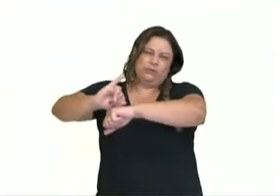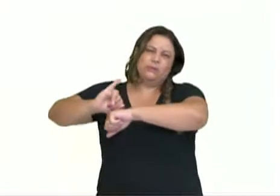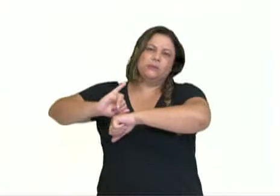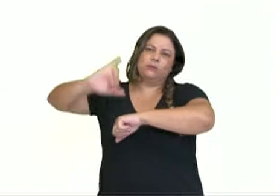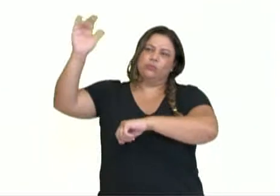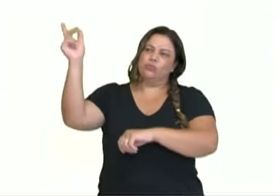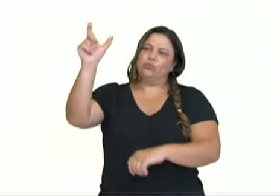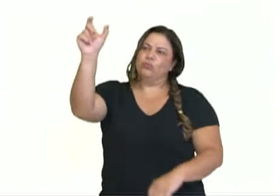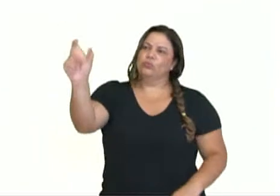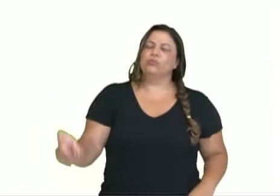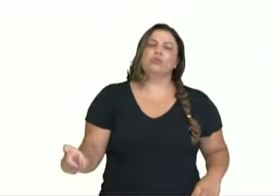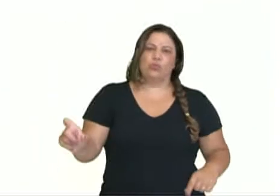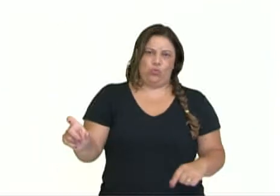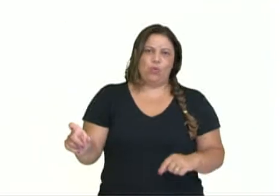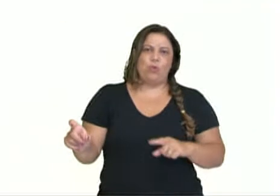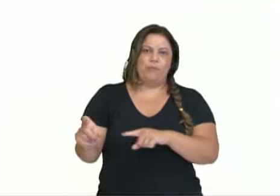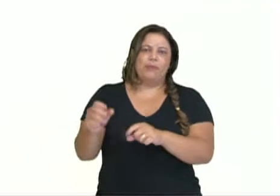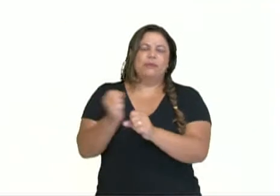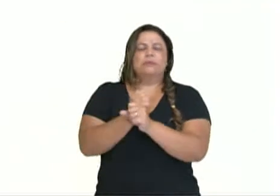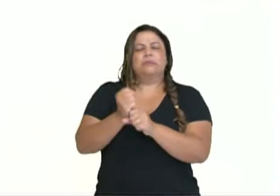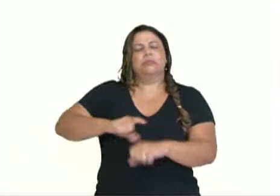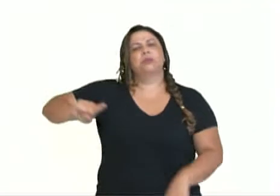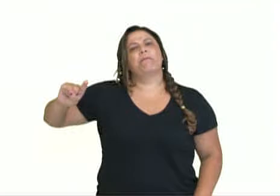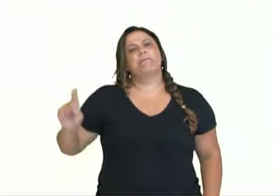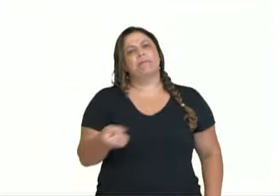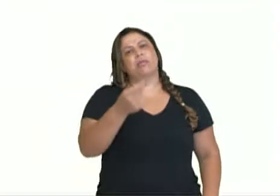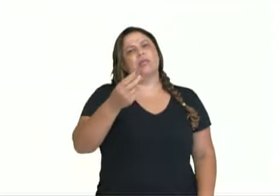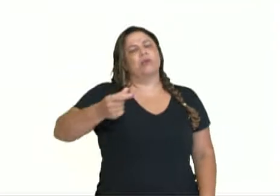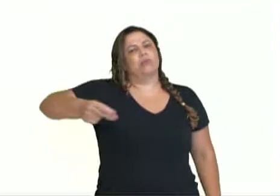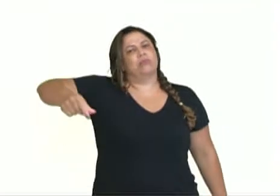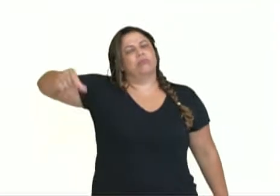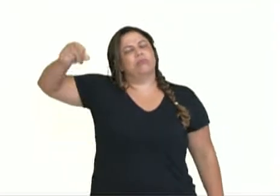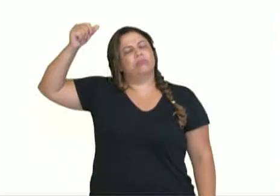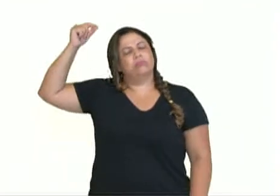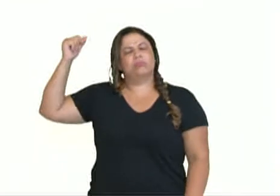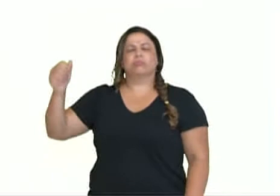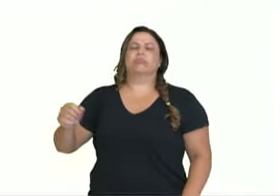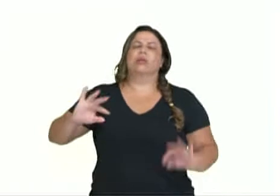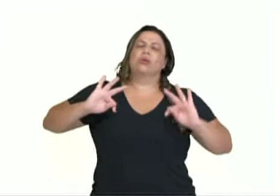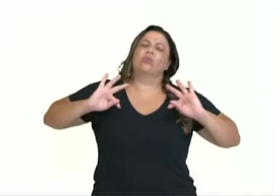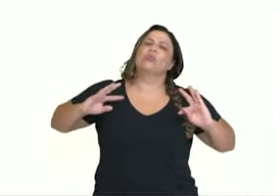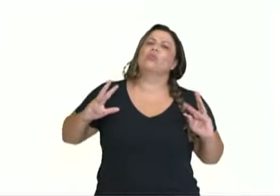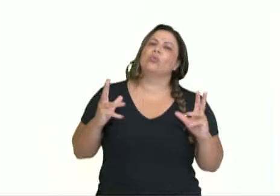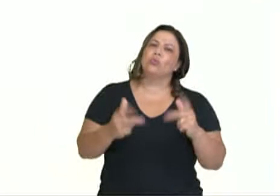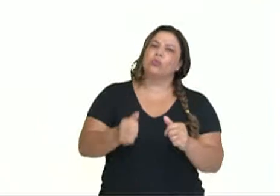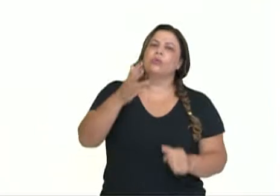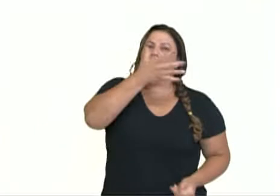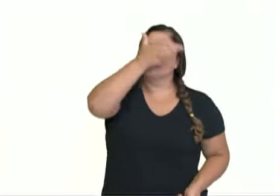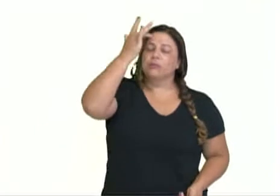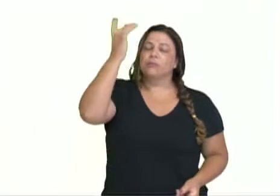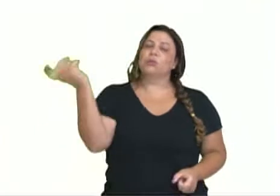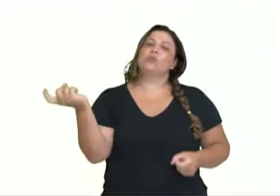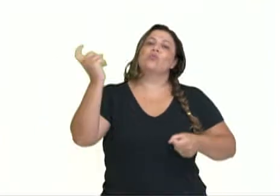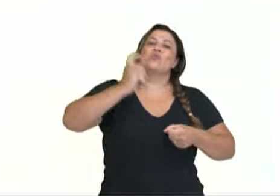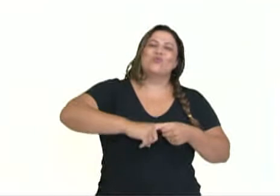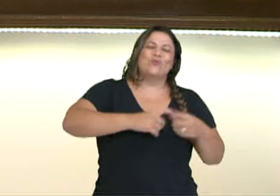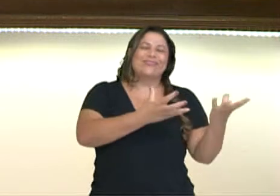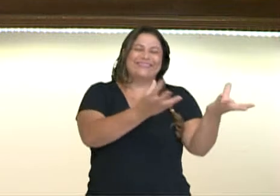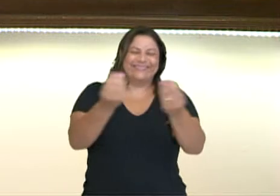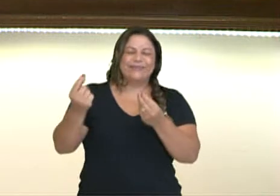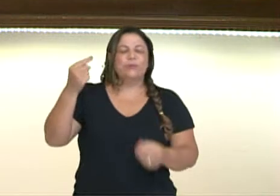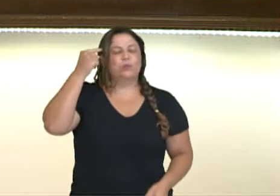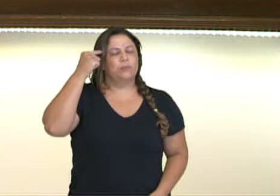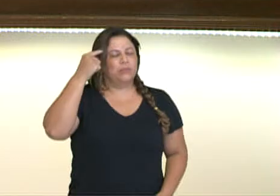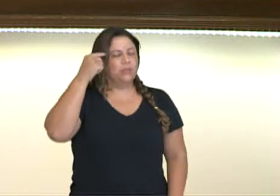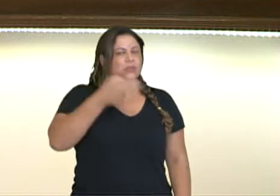Então, enquanto na Idade Média, por mais de 1000 anos, o artista, o intelectual, enfim, todas as pessoas estavam voltadas muito para o pensamento